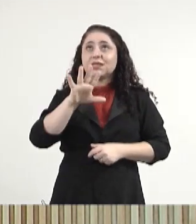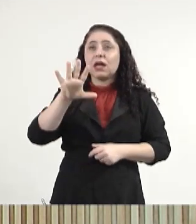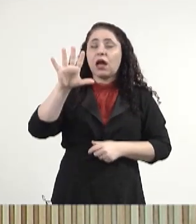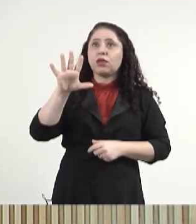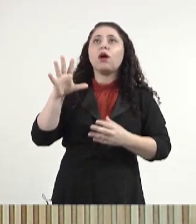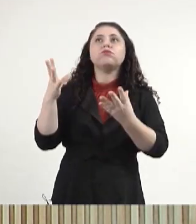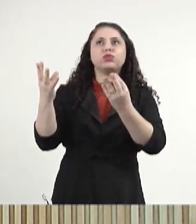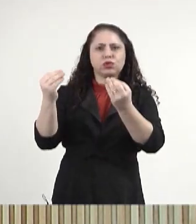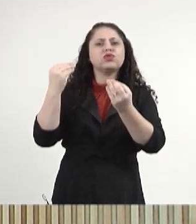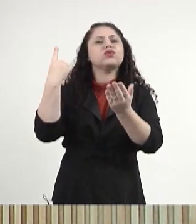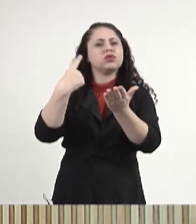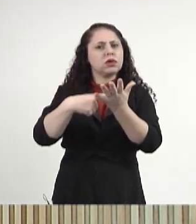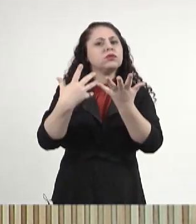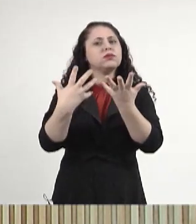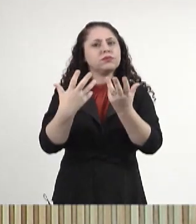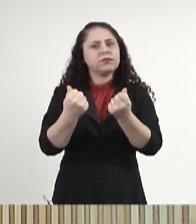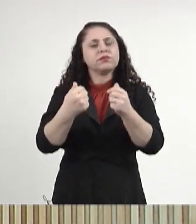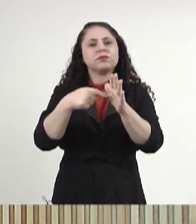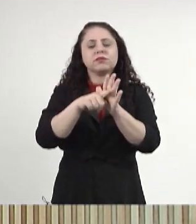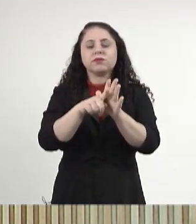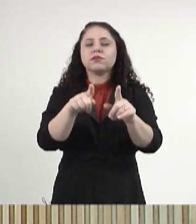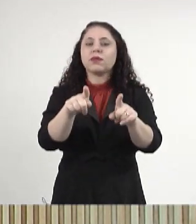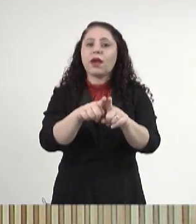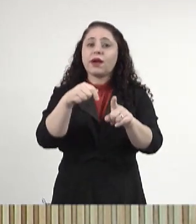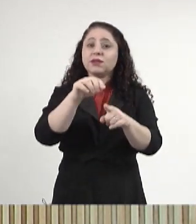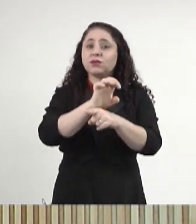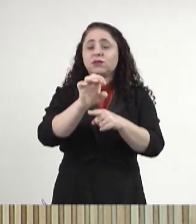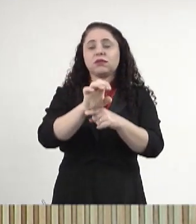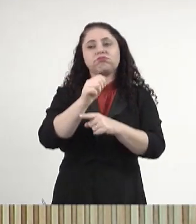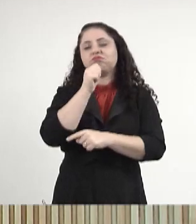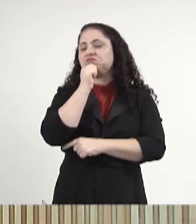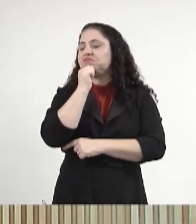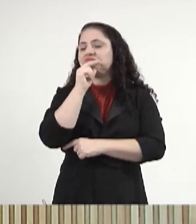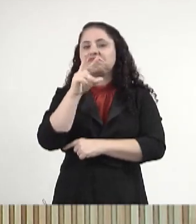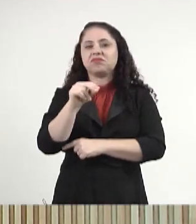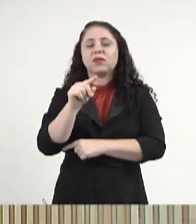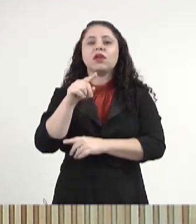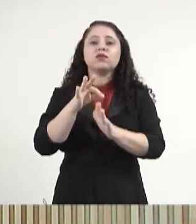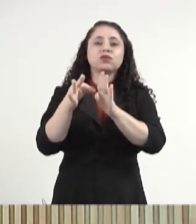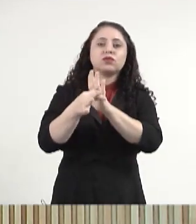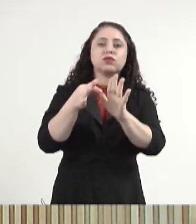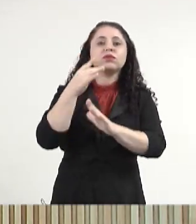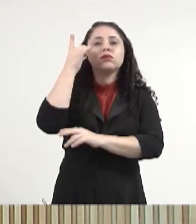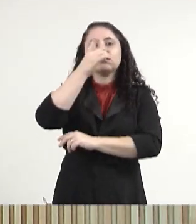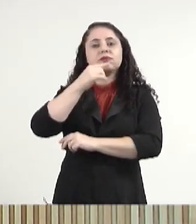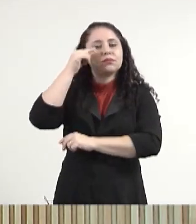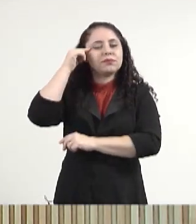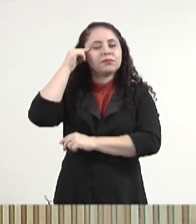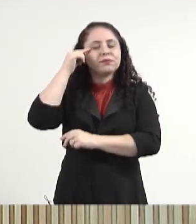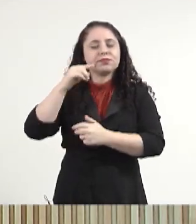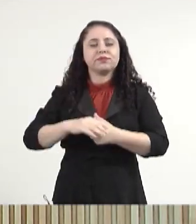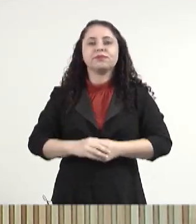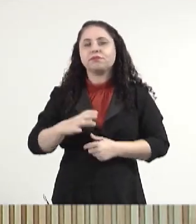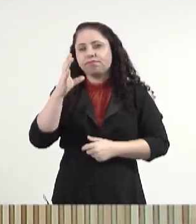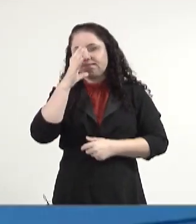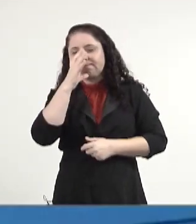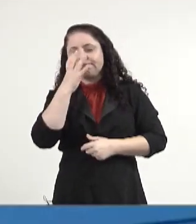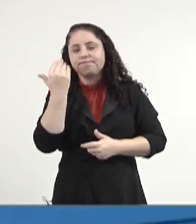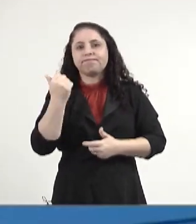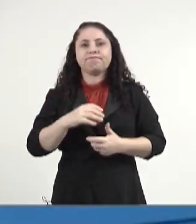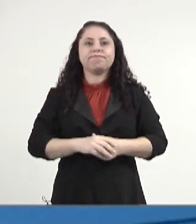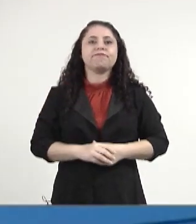aderiram a esse programa e agora, em Mato Grosso do Sul ainda não. E é justamente essa sugestão, então, do deputado Roberto Achioca. Vamos conferir.